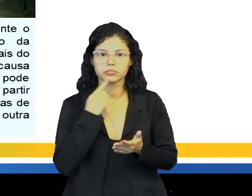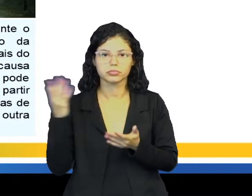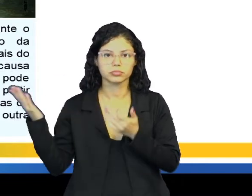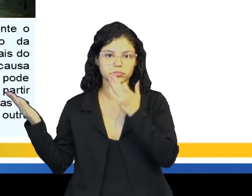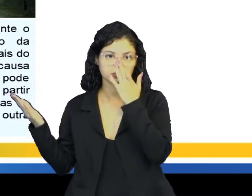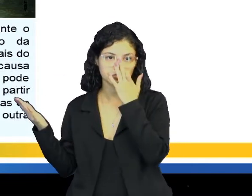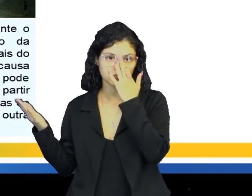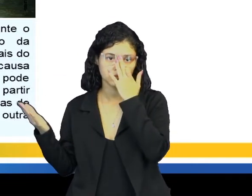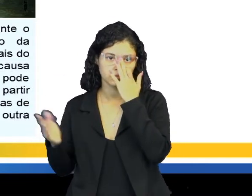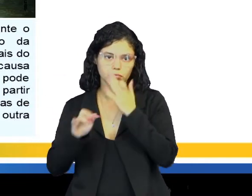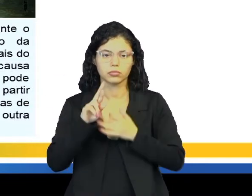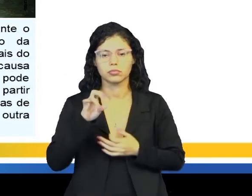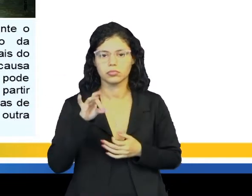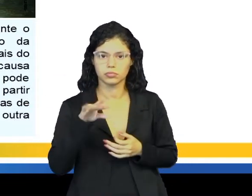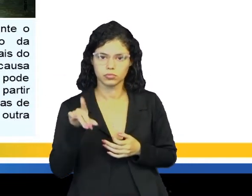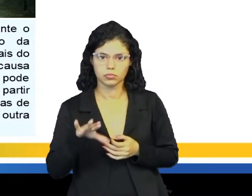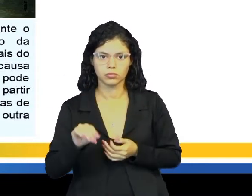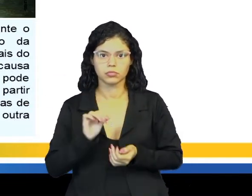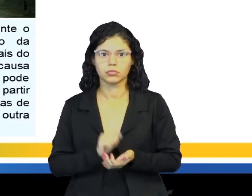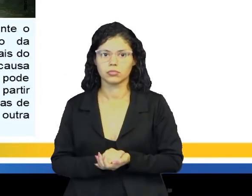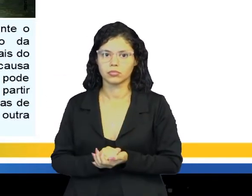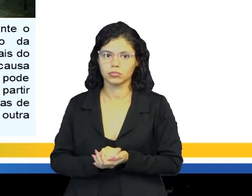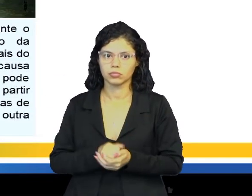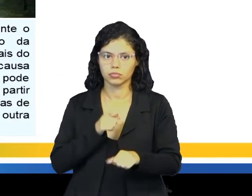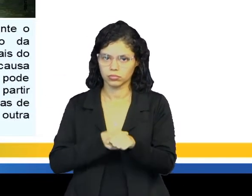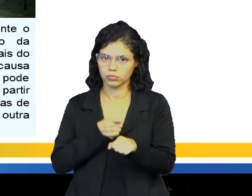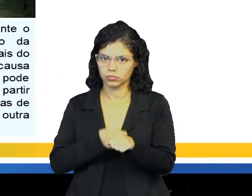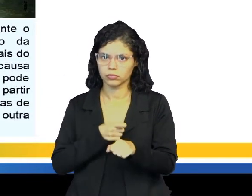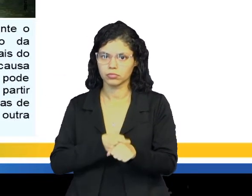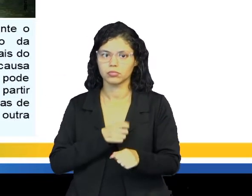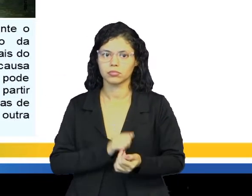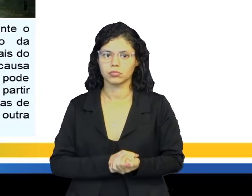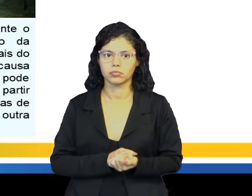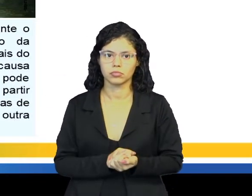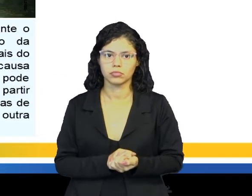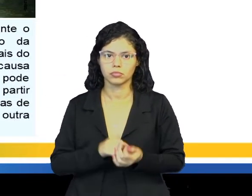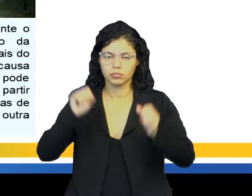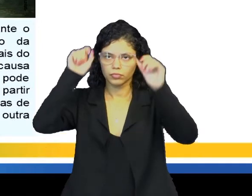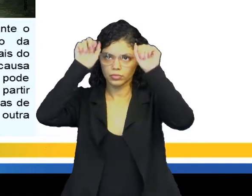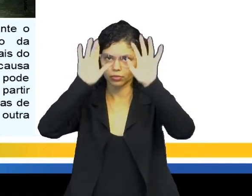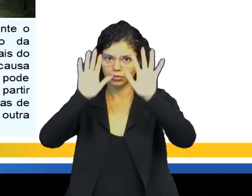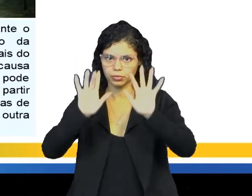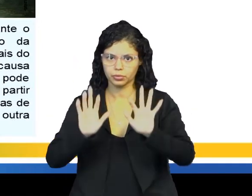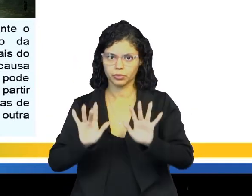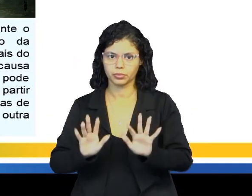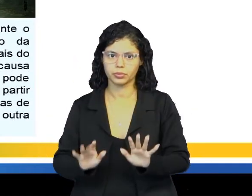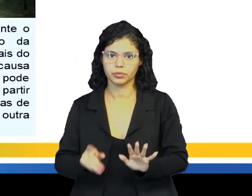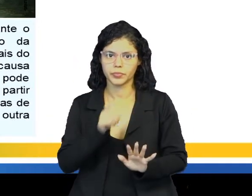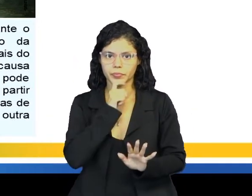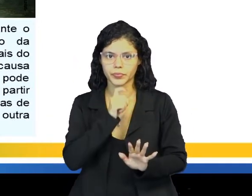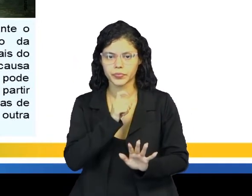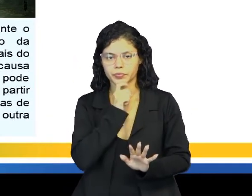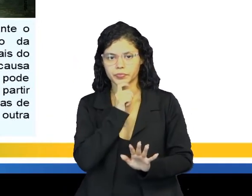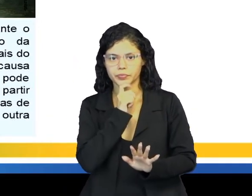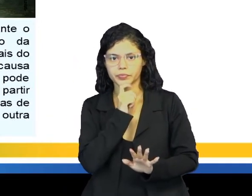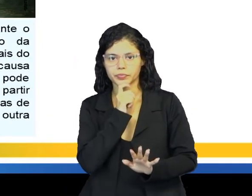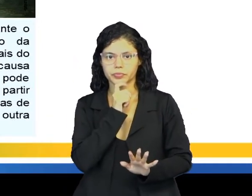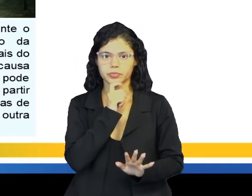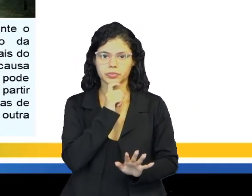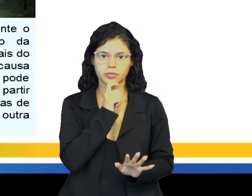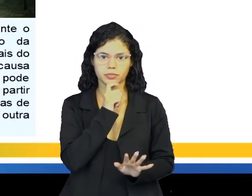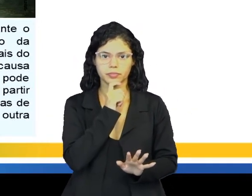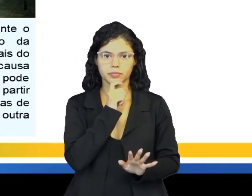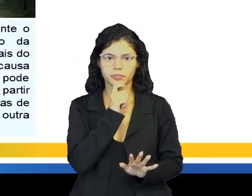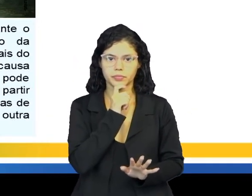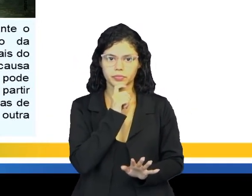precipitações. Nós temos o granizo, que é o formato de pedras mais sólidas. Nós temos a neve, né, que nesse caso aí é a